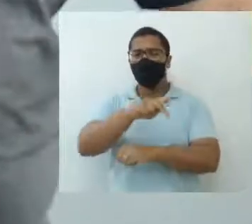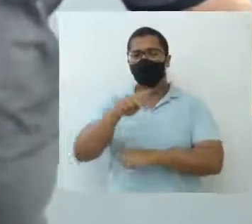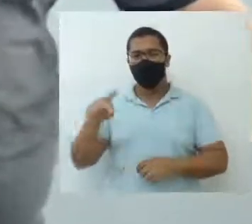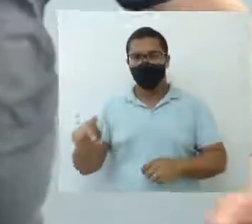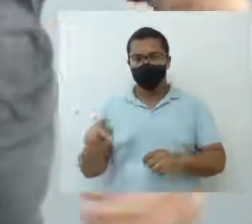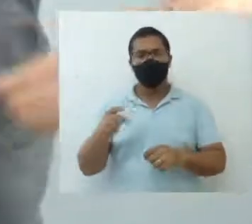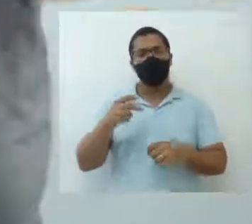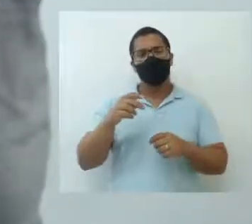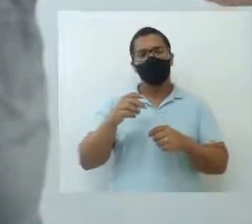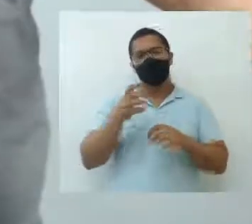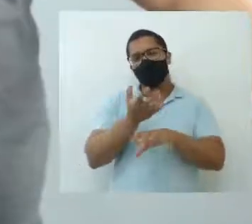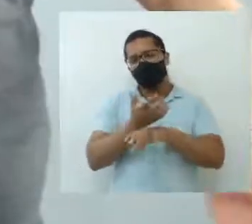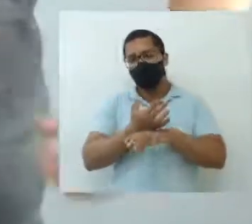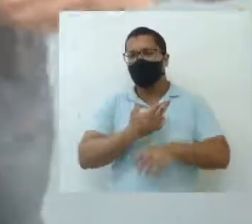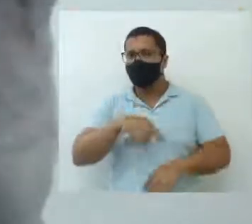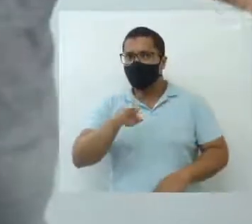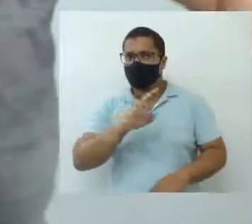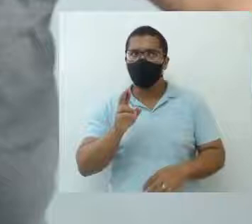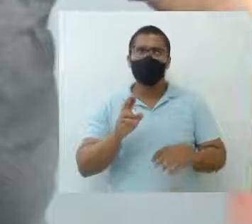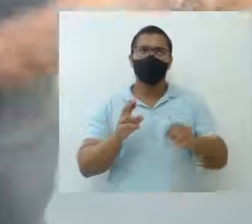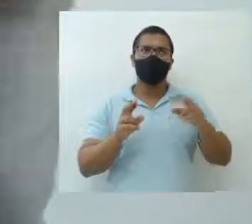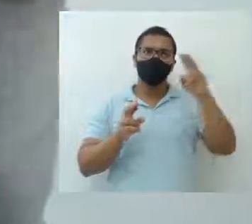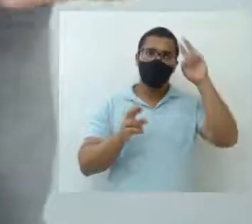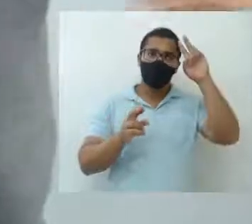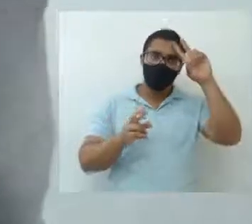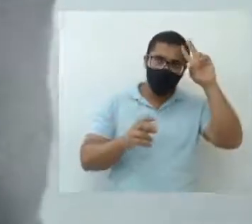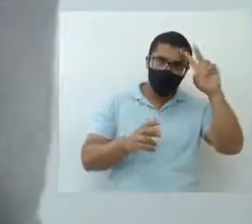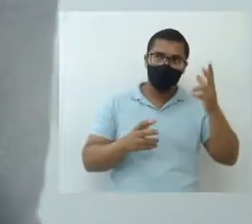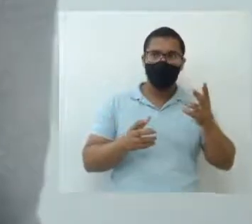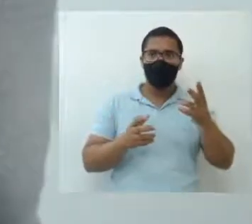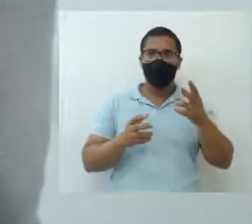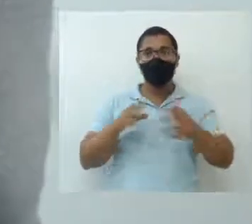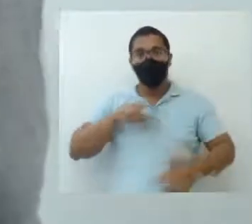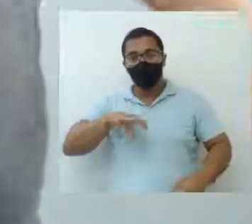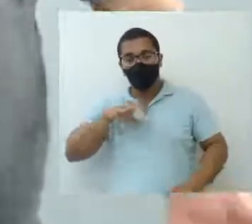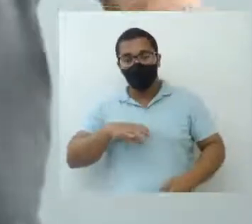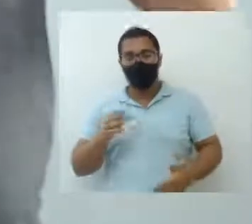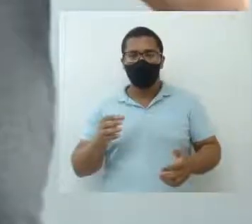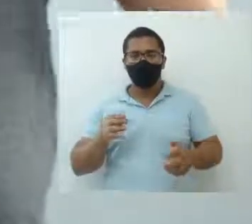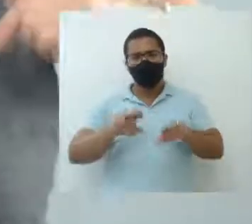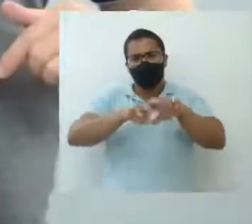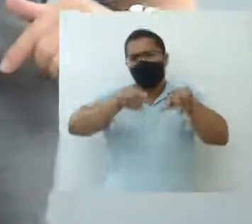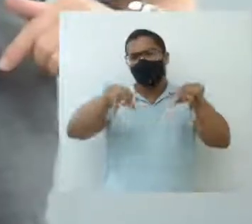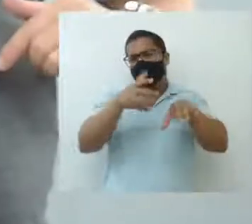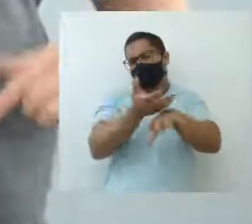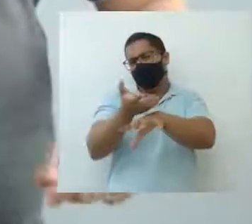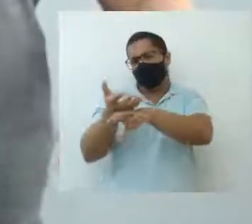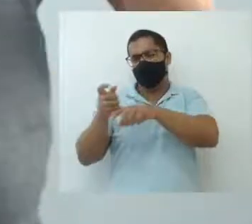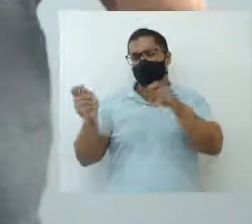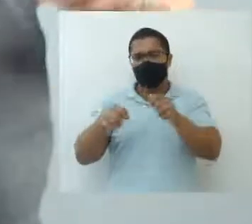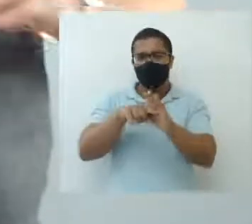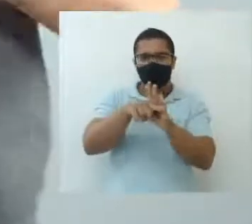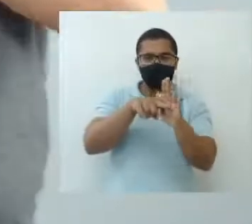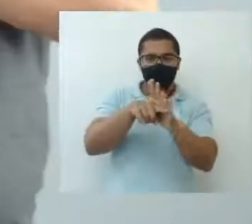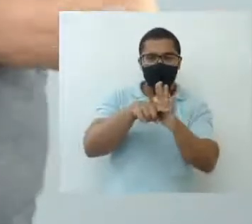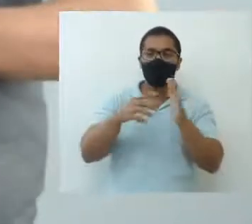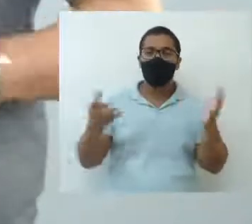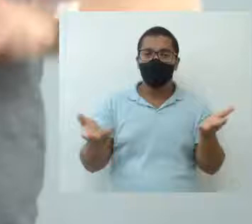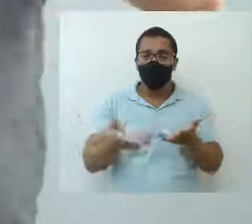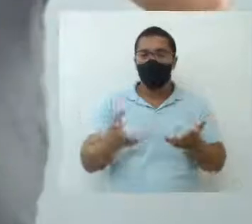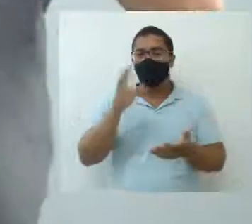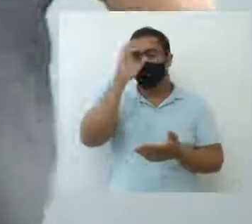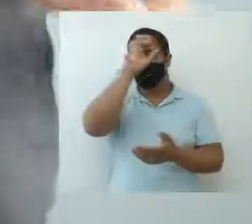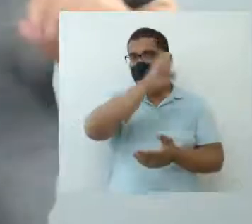de ensino religioso, de história, língua portuguesa e outros componentes. Então vamos conhecer um pouco sobre a